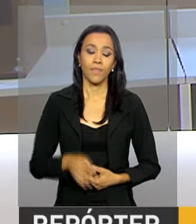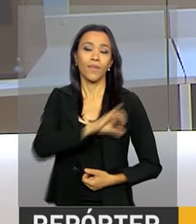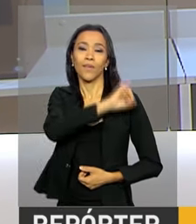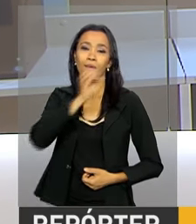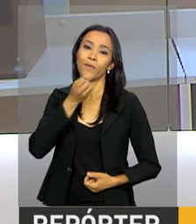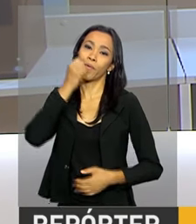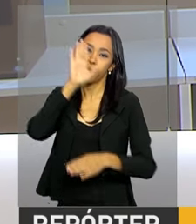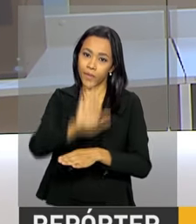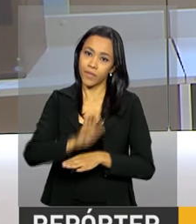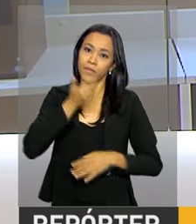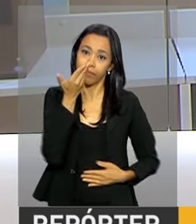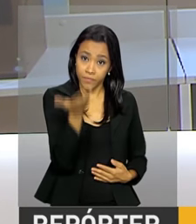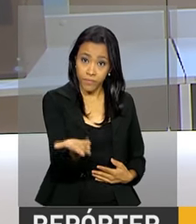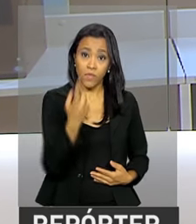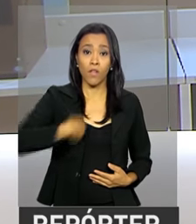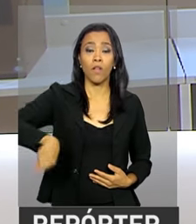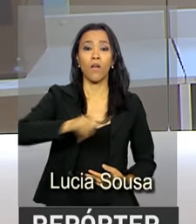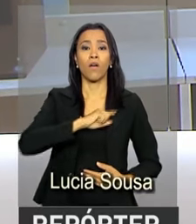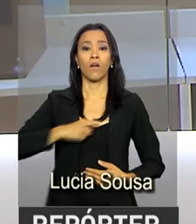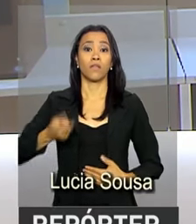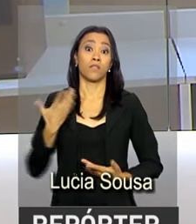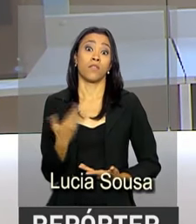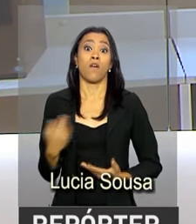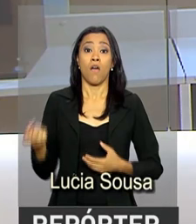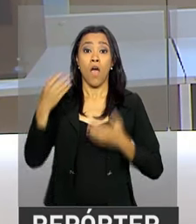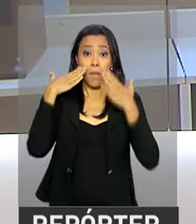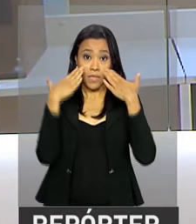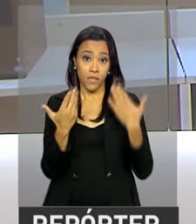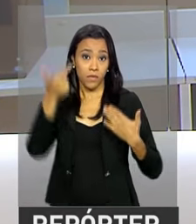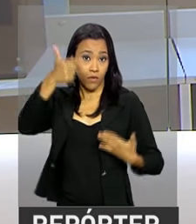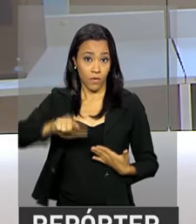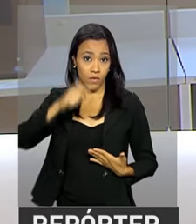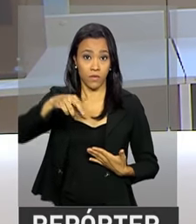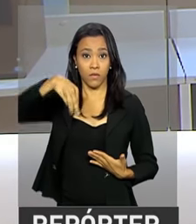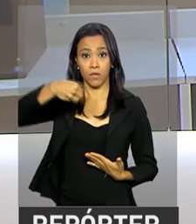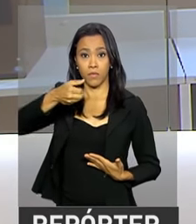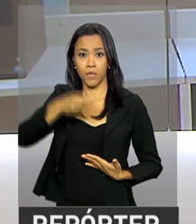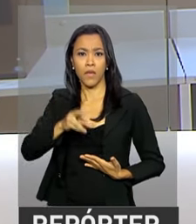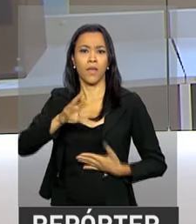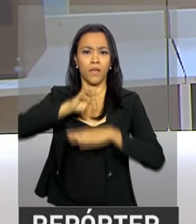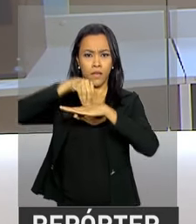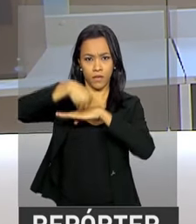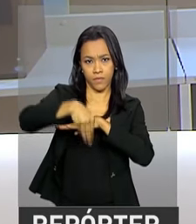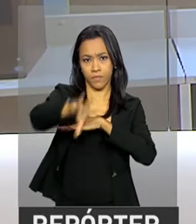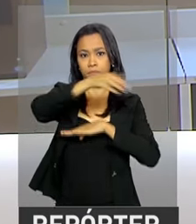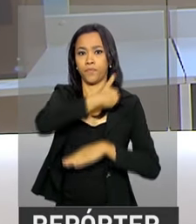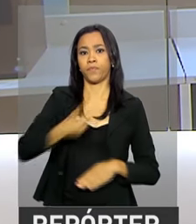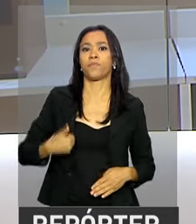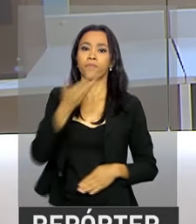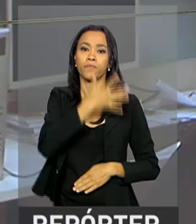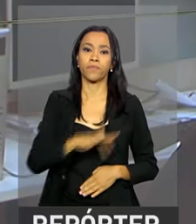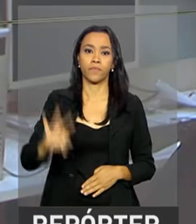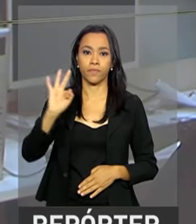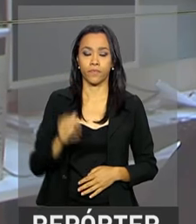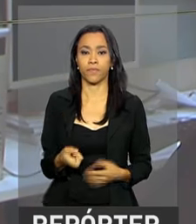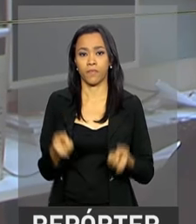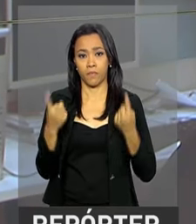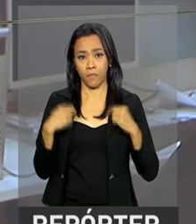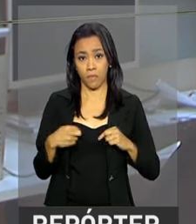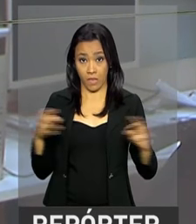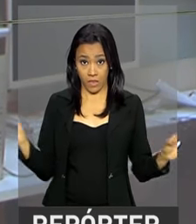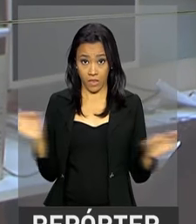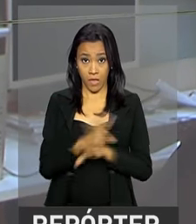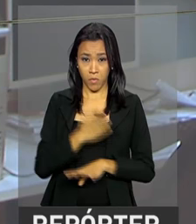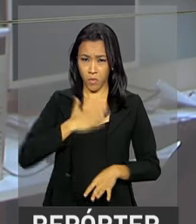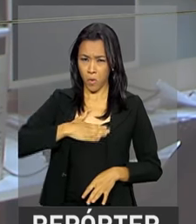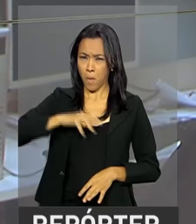Olá boa tarde para você estamos de volta com mais uma edição do repórter NBR e as notícias do governo federal terminou